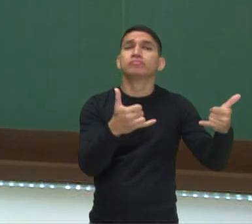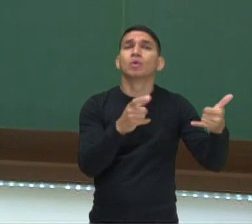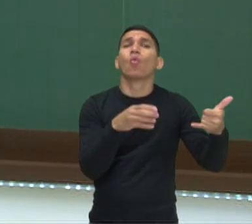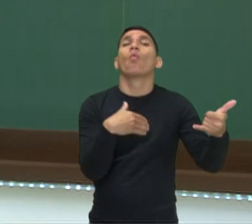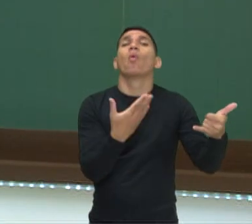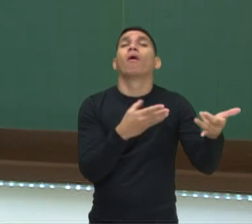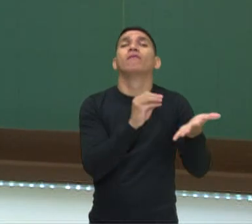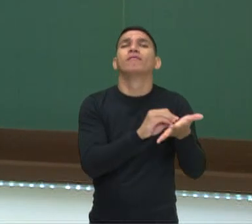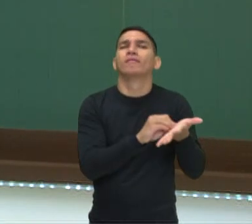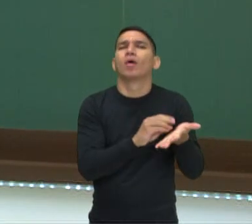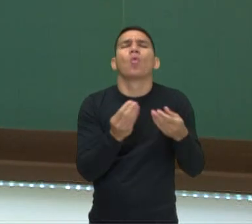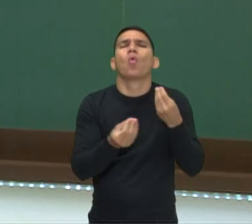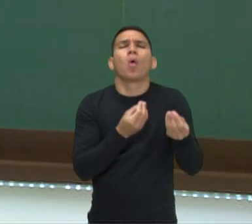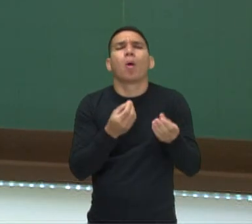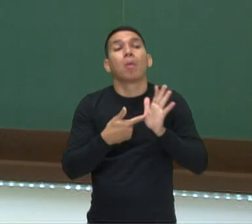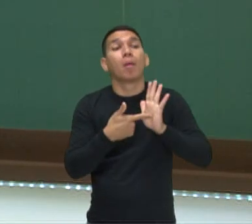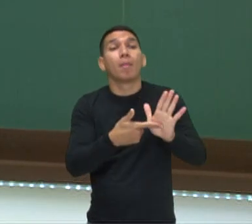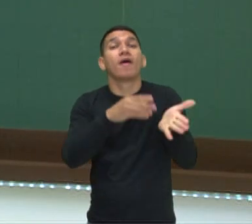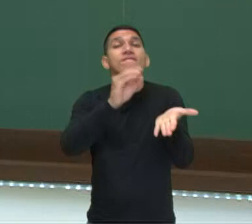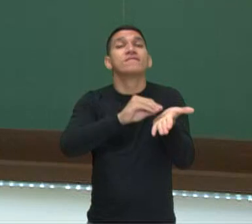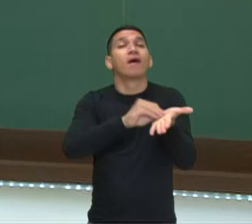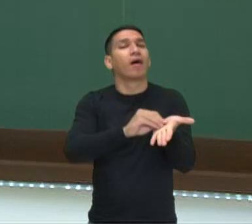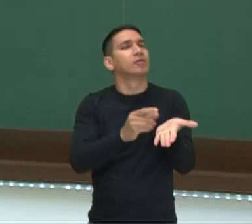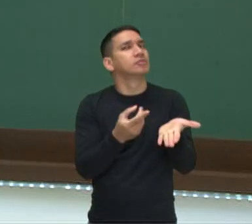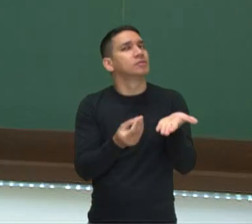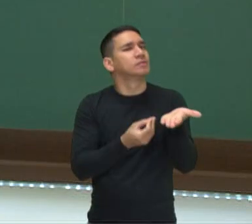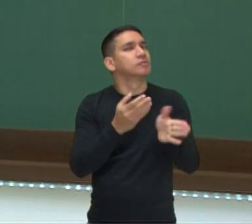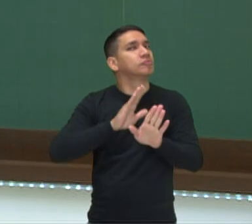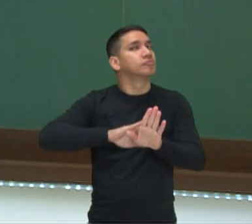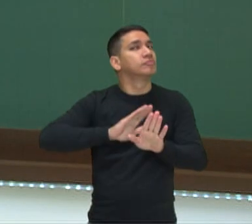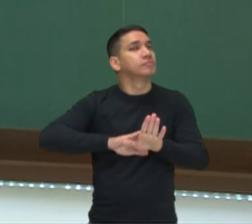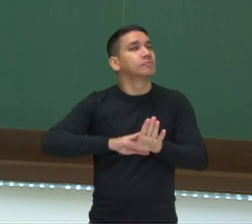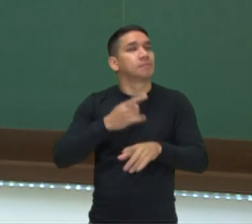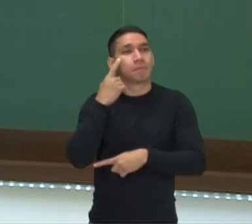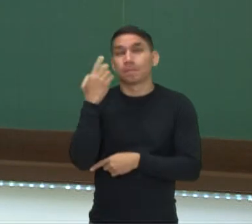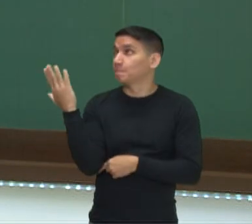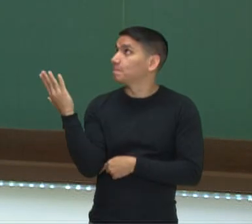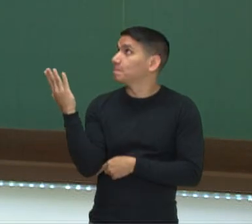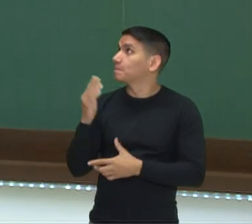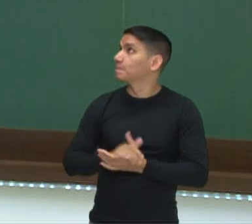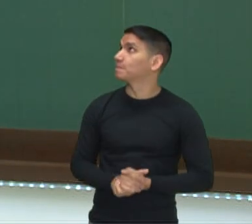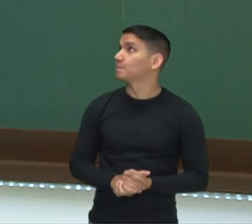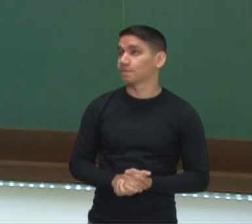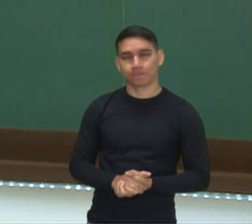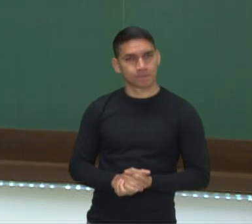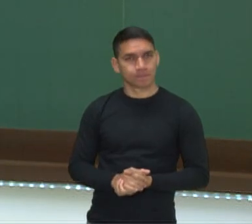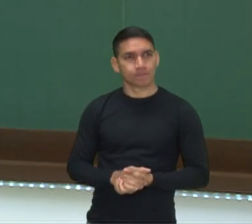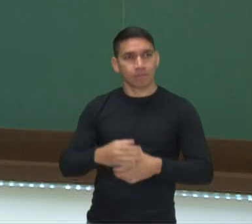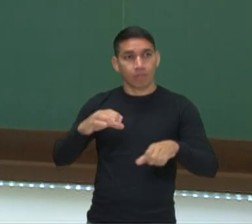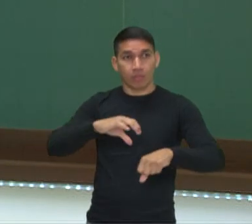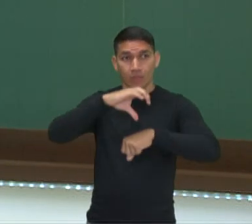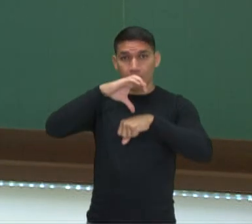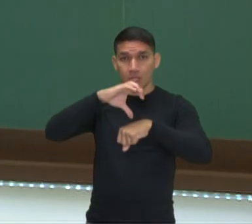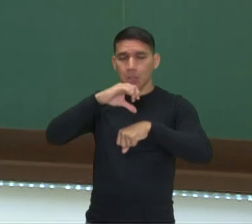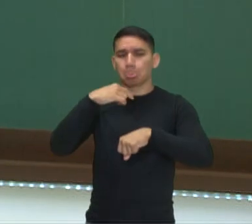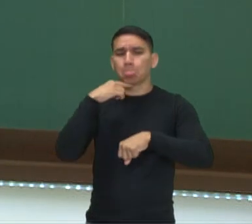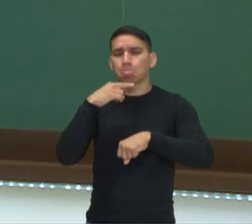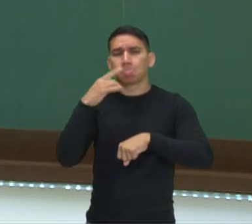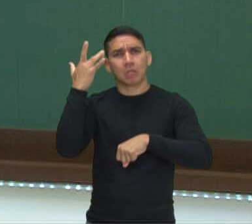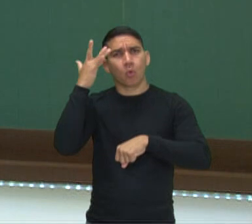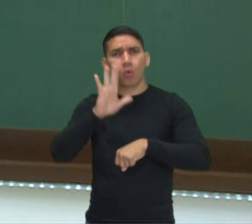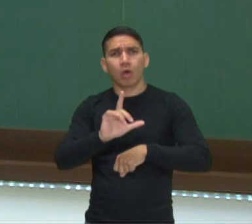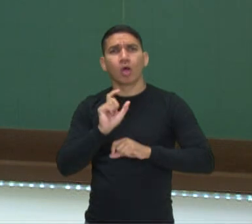Qual é a operação matemática que representa a falta? Olha lá. Essa medida